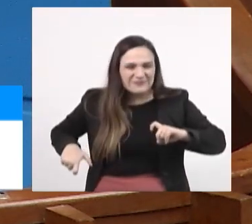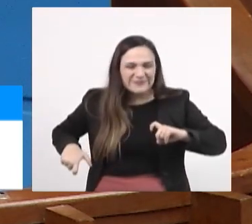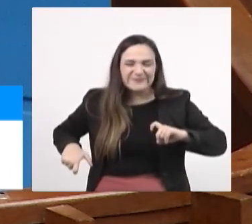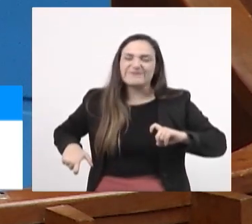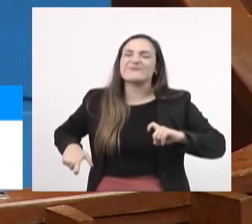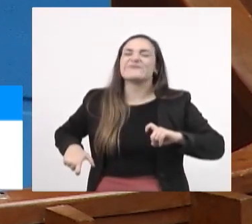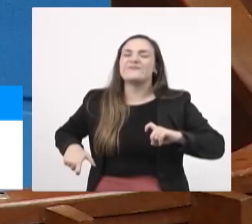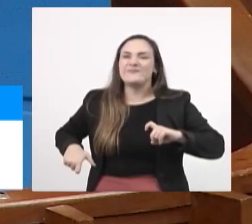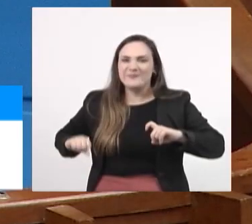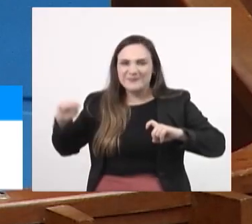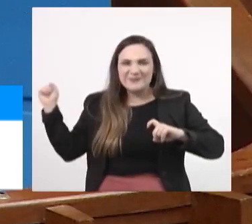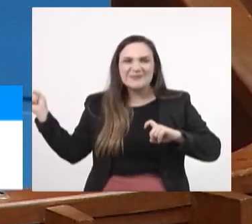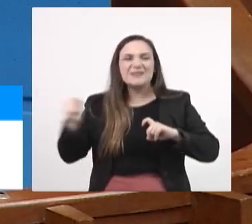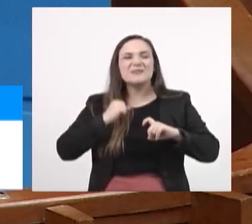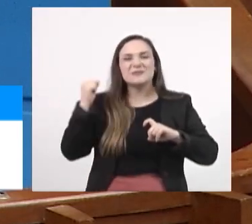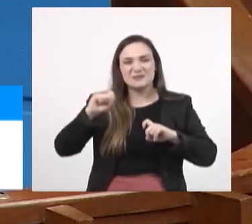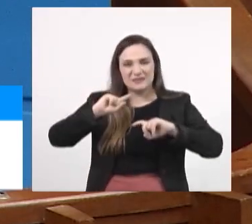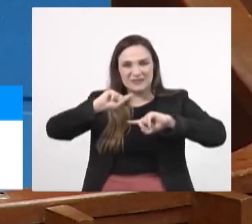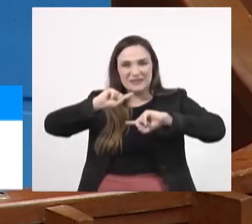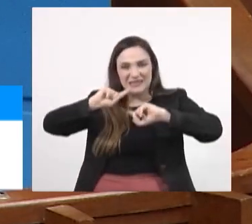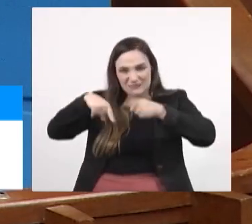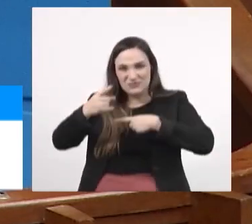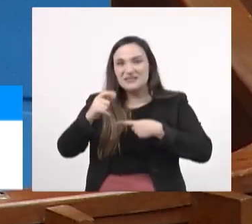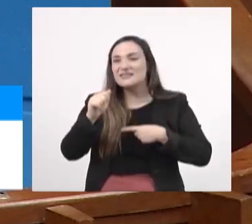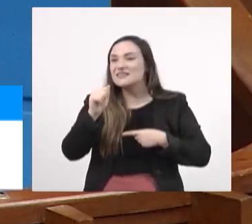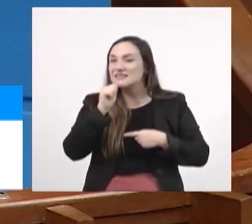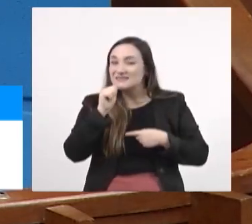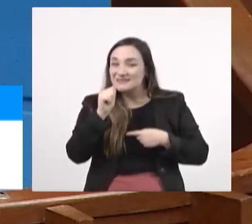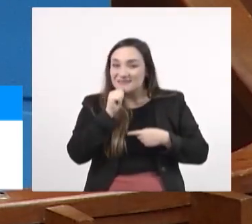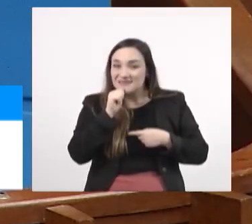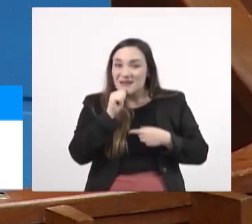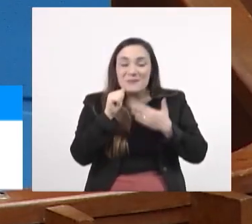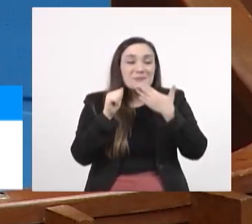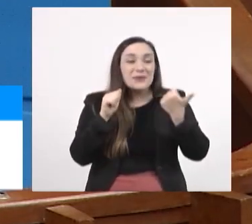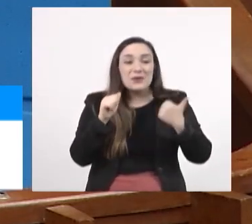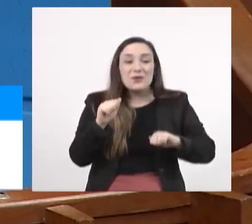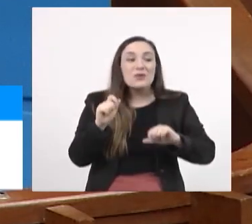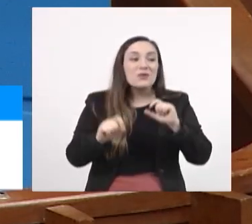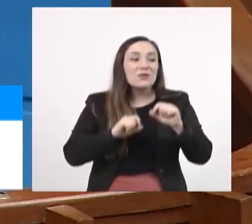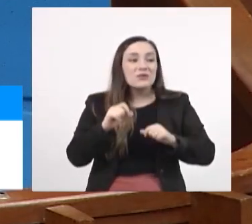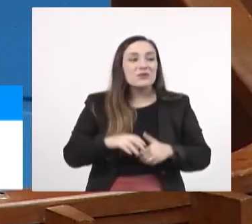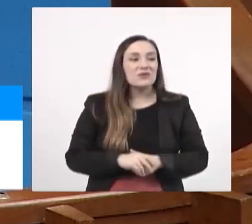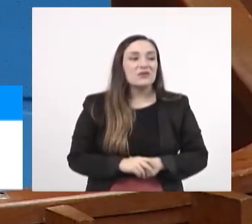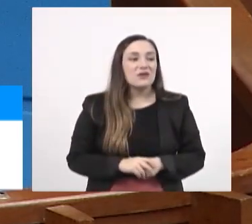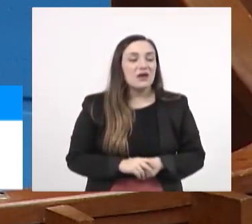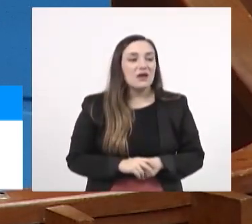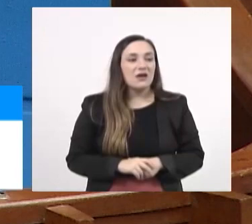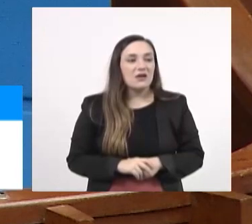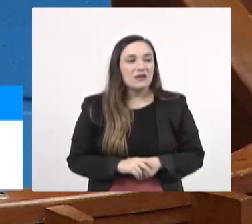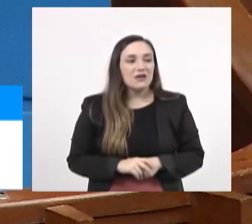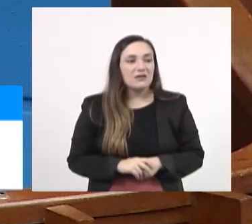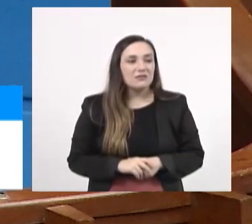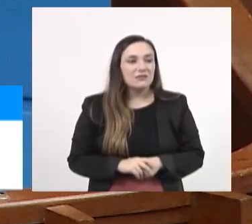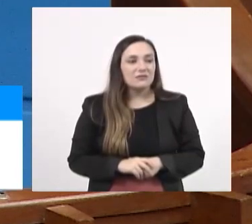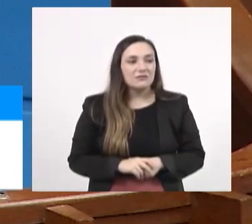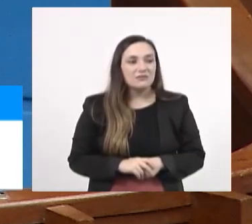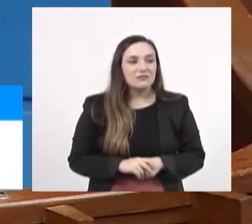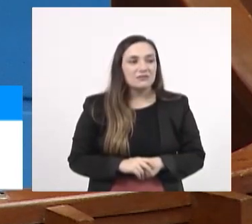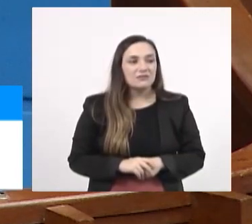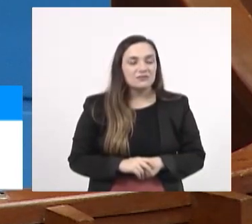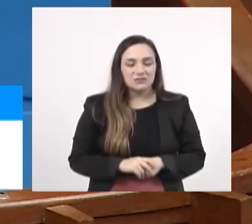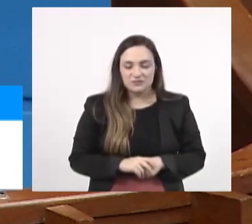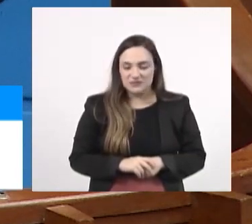estuprada, e depois de tudo isso, não bastasse tudo isso, ainda jogaram uma